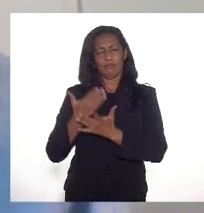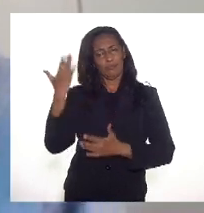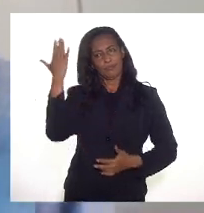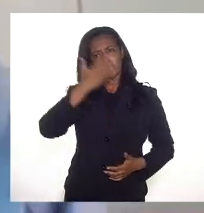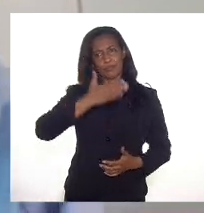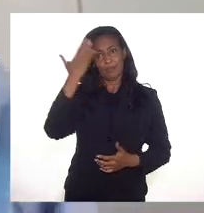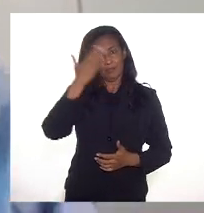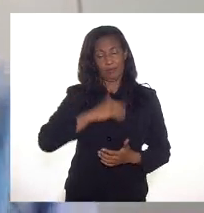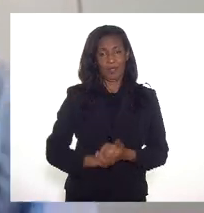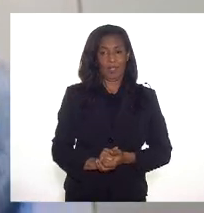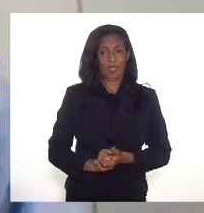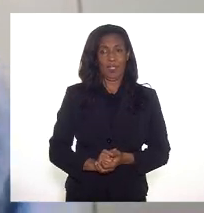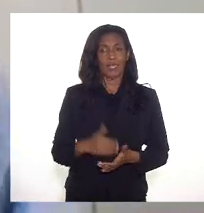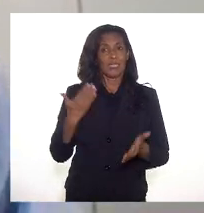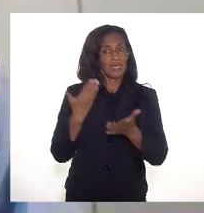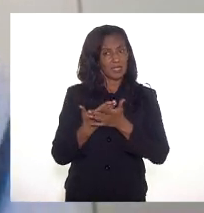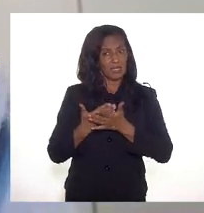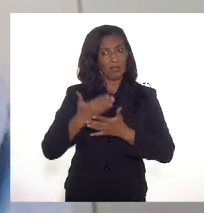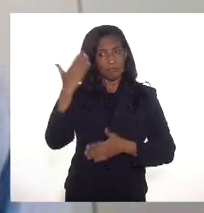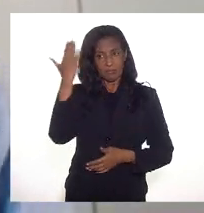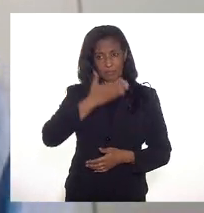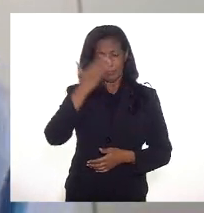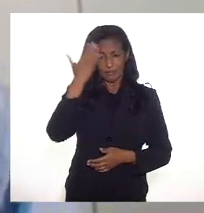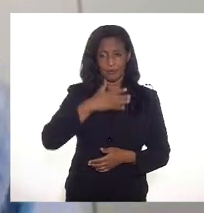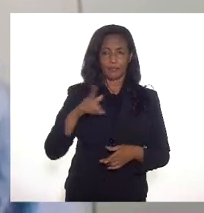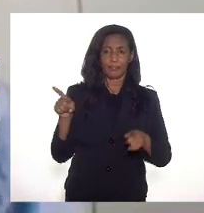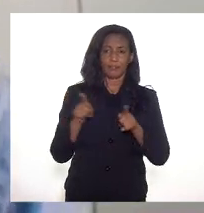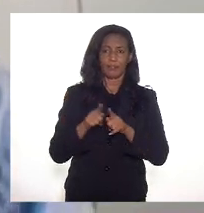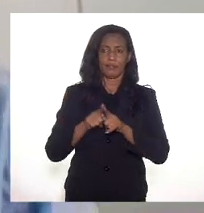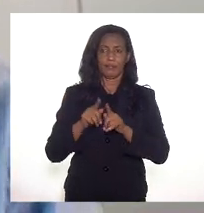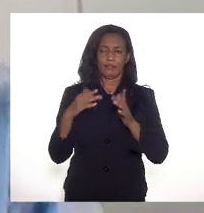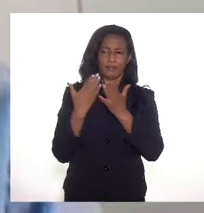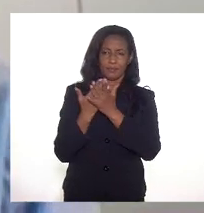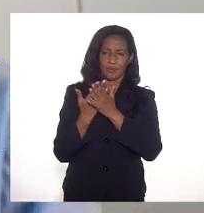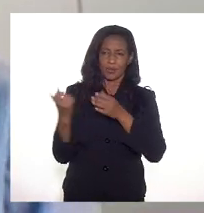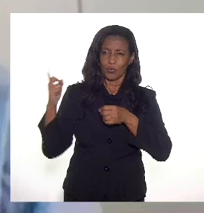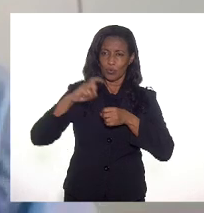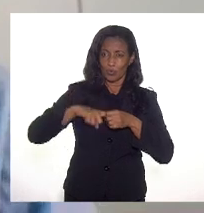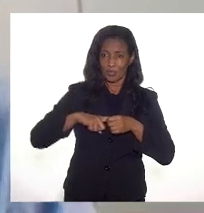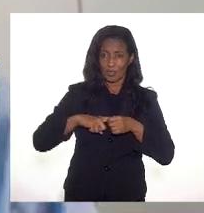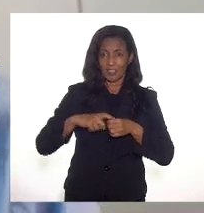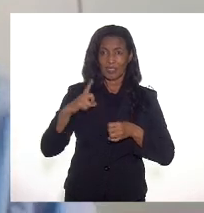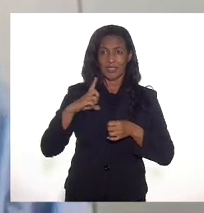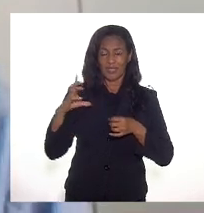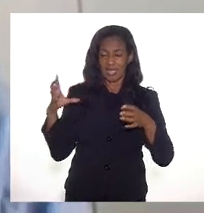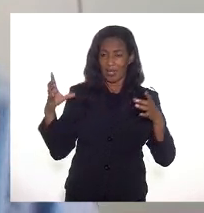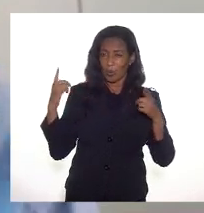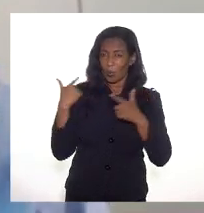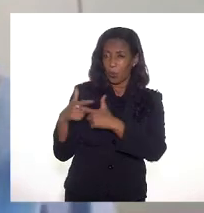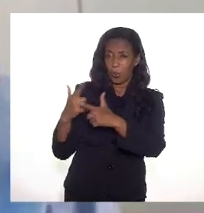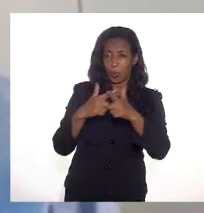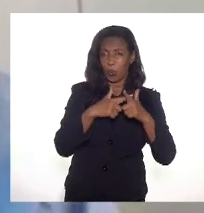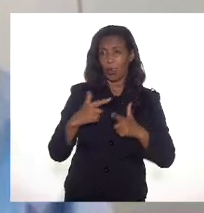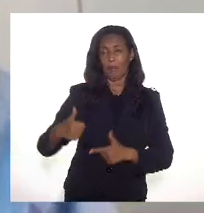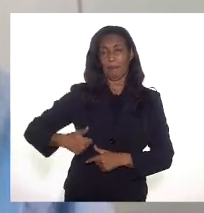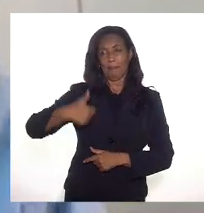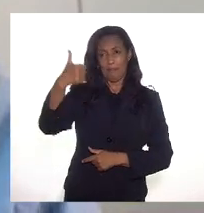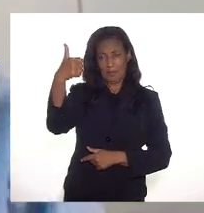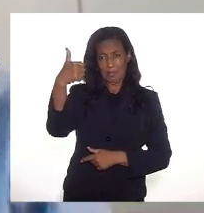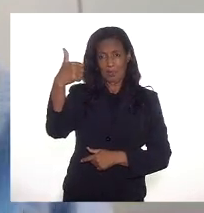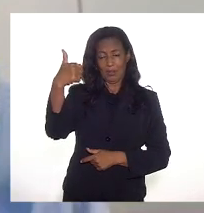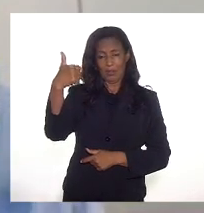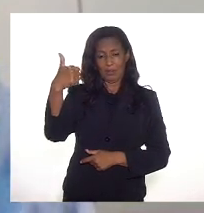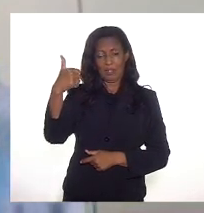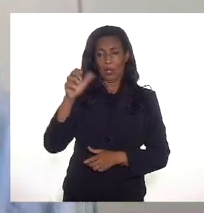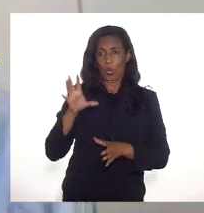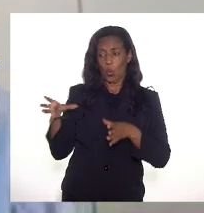E as aulas presenciais, por outro lado, nas redes que voltaram, têm enfrentado um duplo dilema. O primeiro é o da exposição